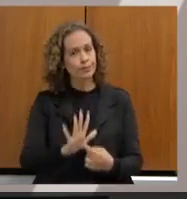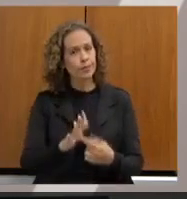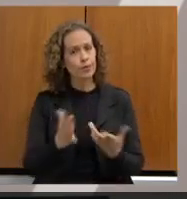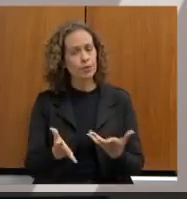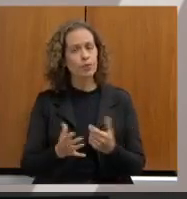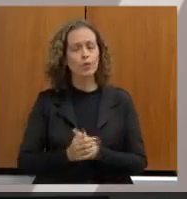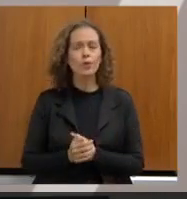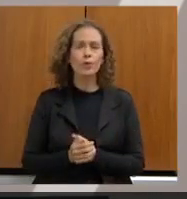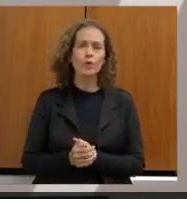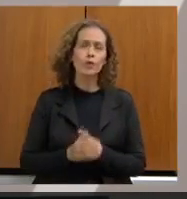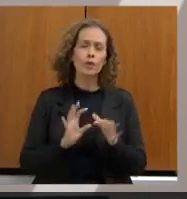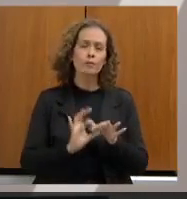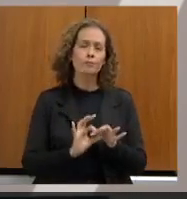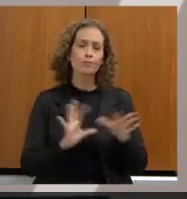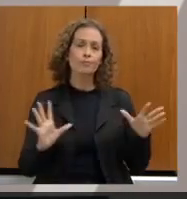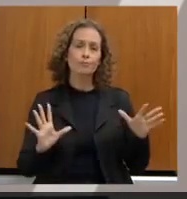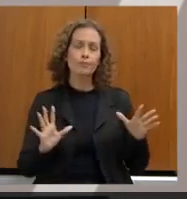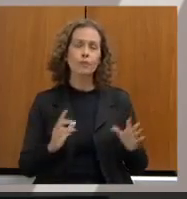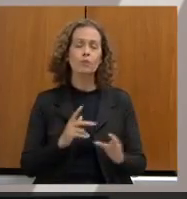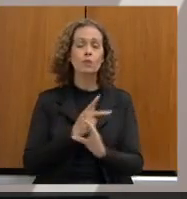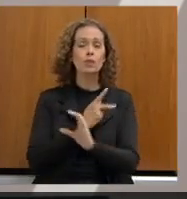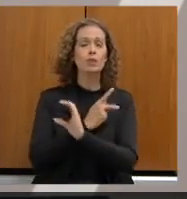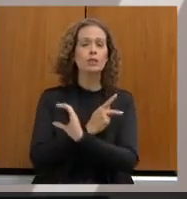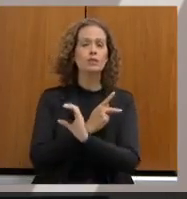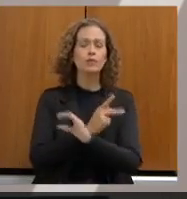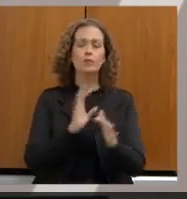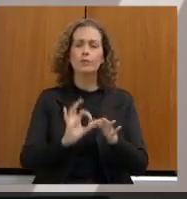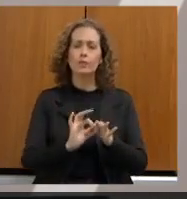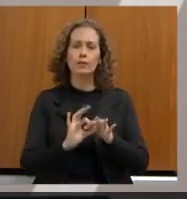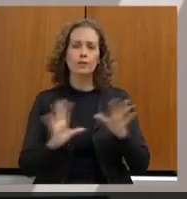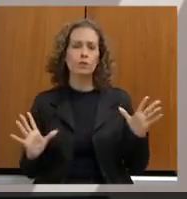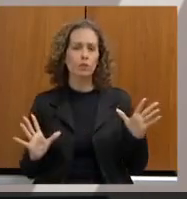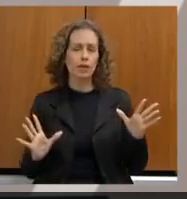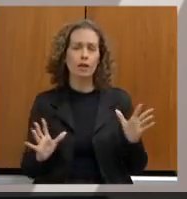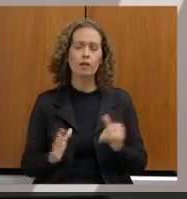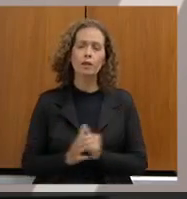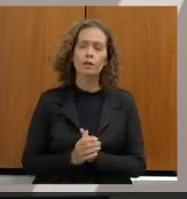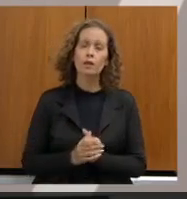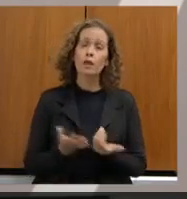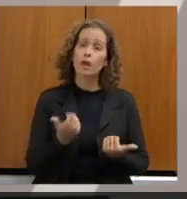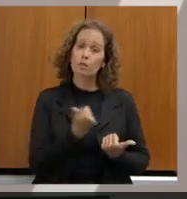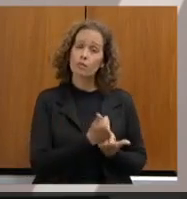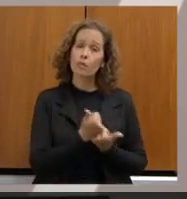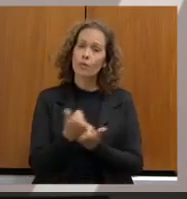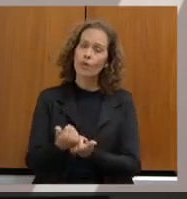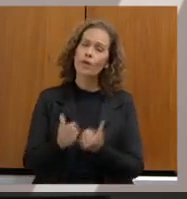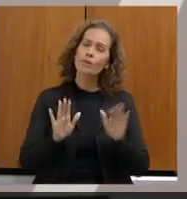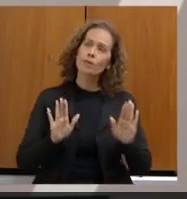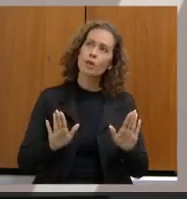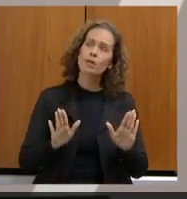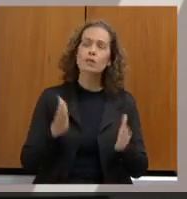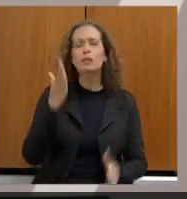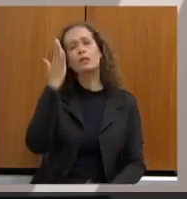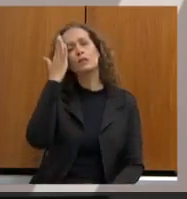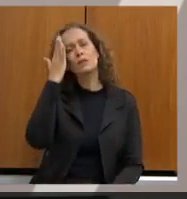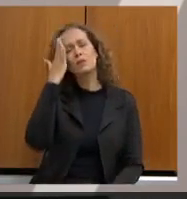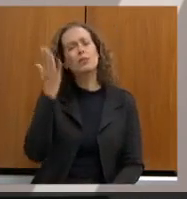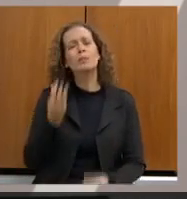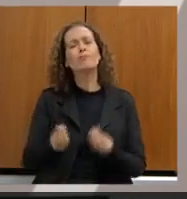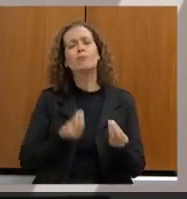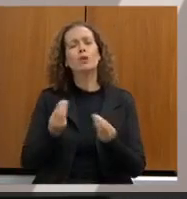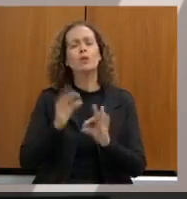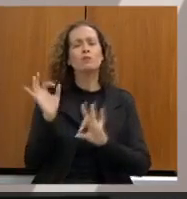pretende desvincular da Polícia Civil a gente apoia as iniciativas tarde de conhecer um pouquinho mais como é que tá o planejamento